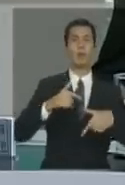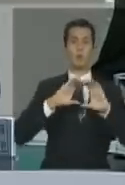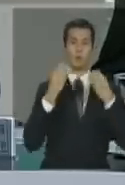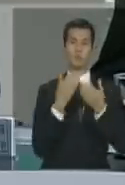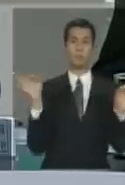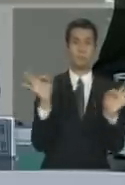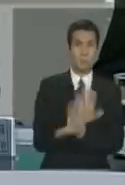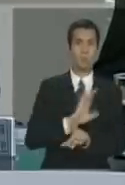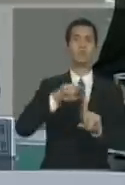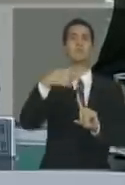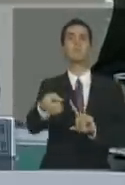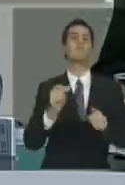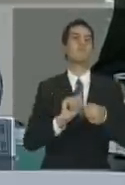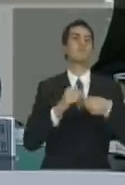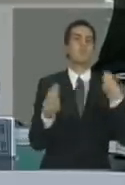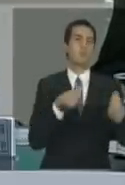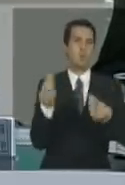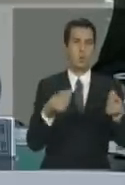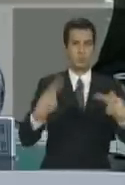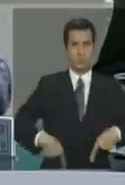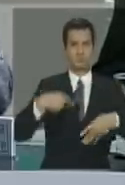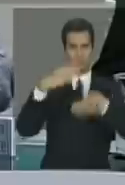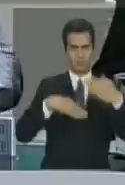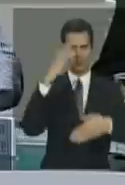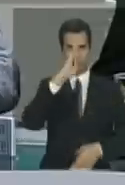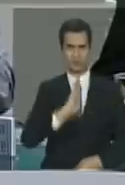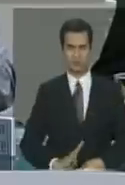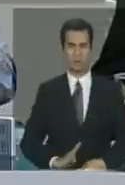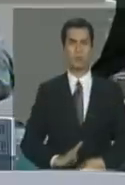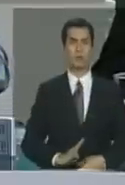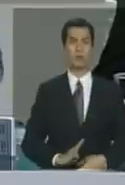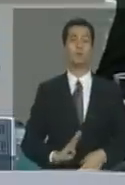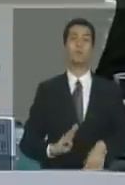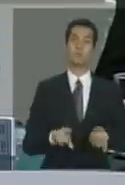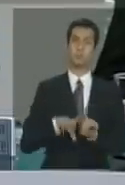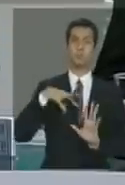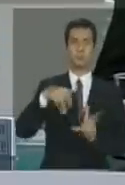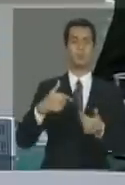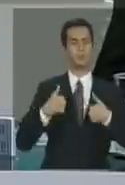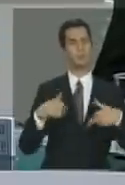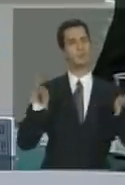aos desafios da sustentabilidade do desenvolvimento no Brasil e do planeta. E espero ter o